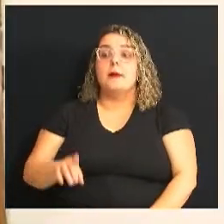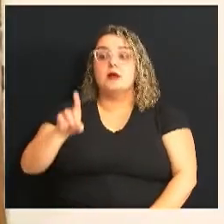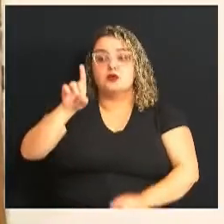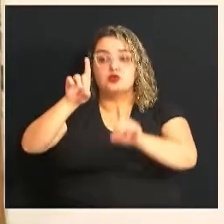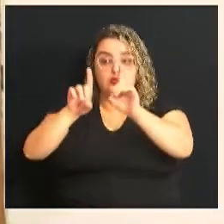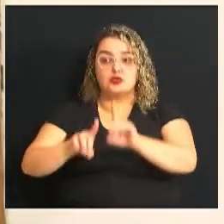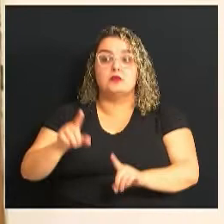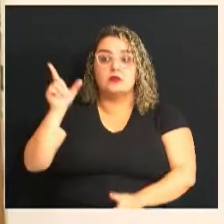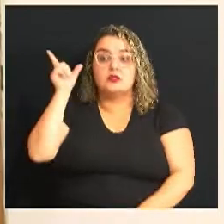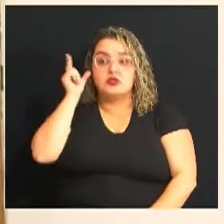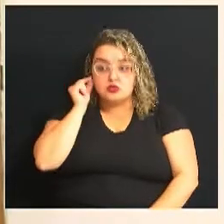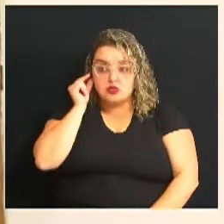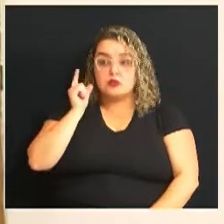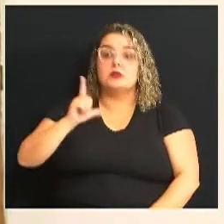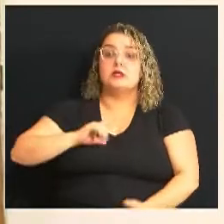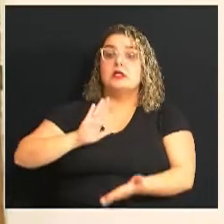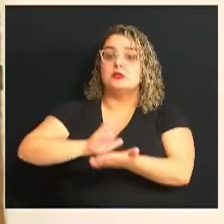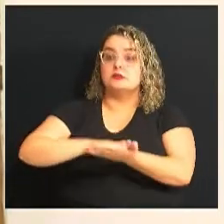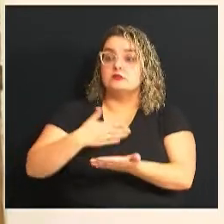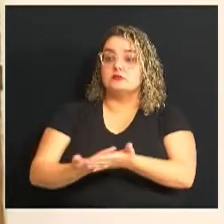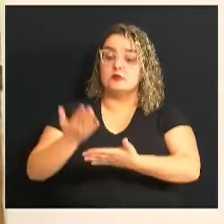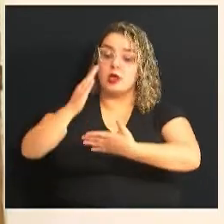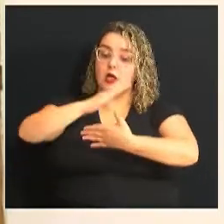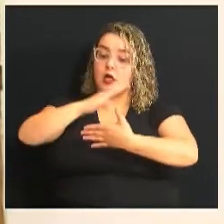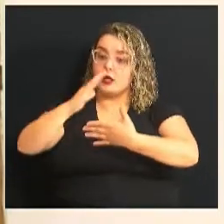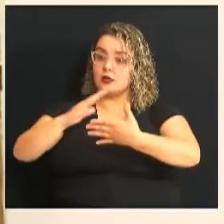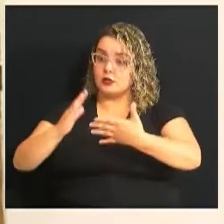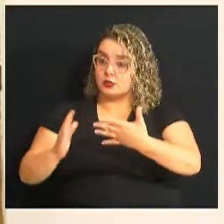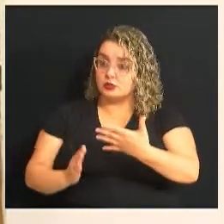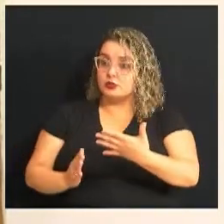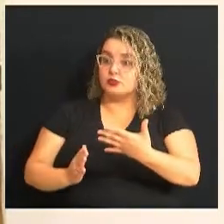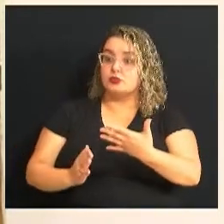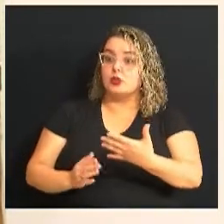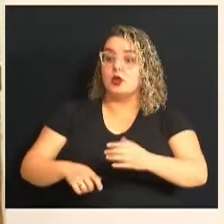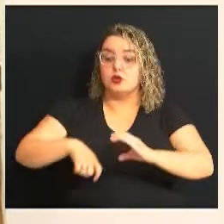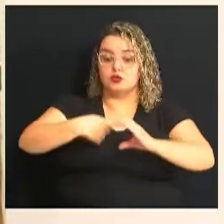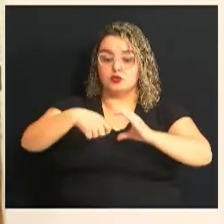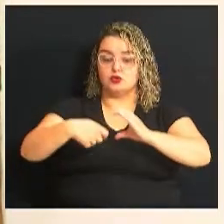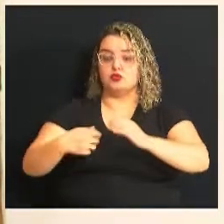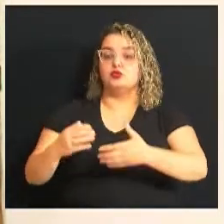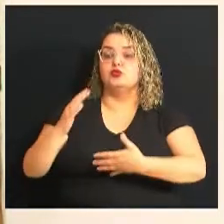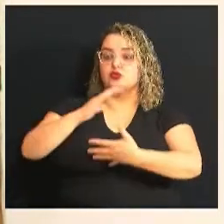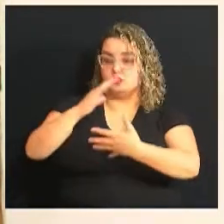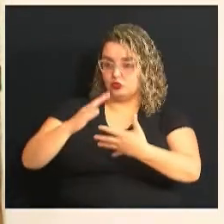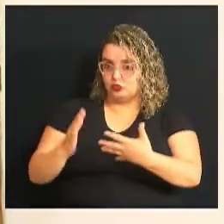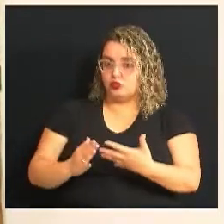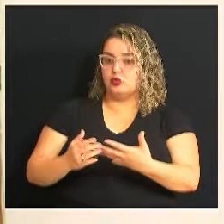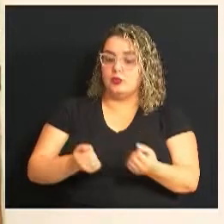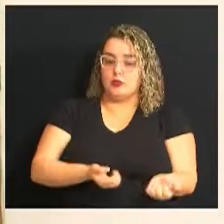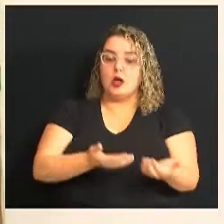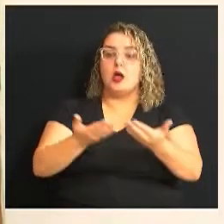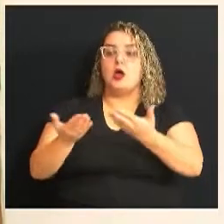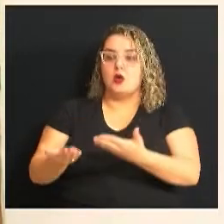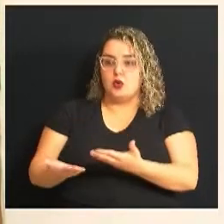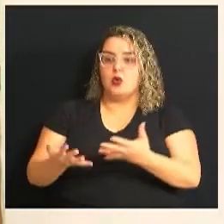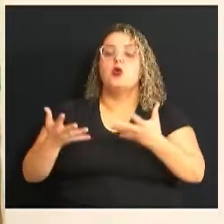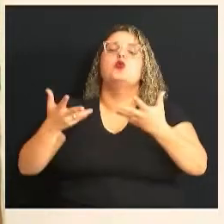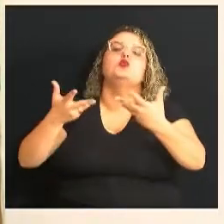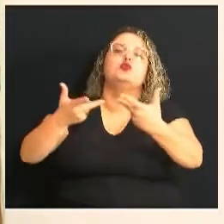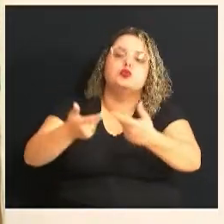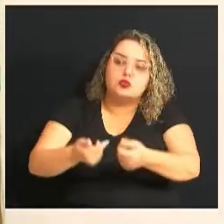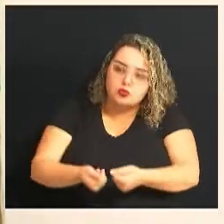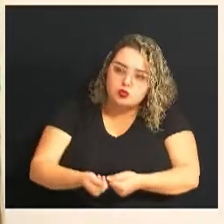auditivos, haverá tradução para a língua brasileira de sinais e um vídeo em Libras, que será apresentado em todas as mais